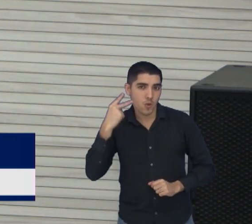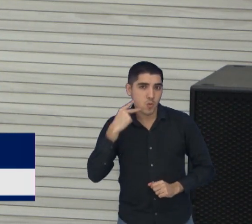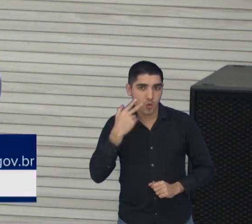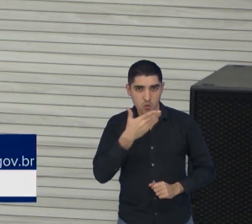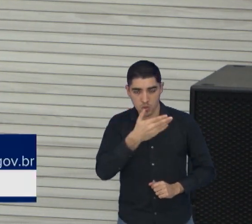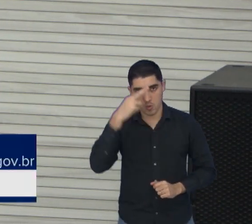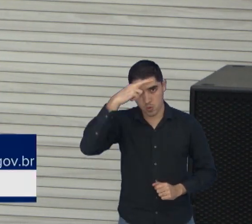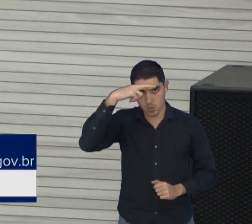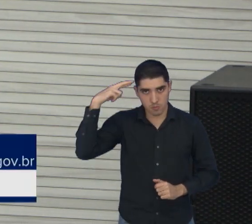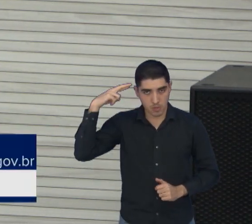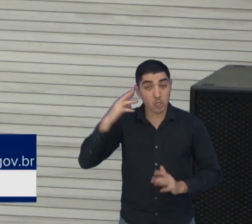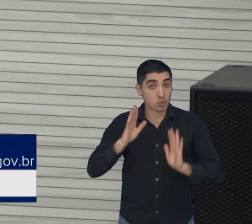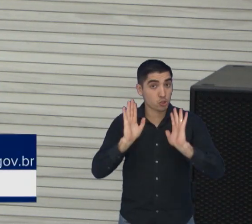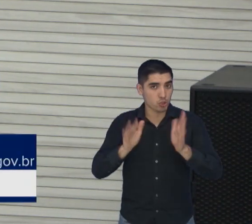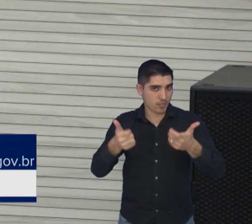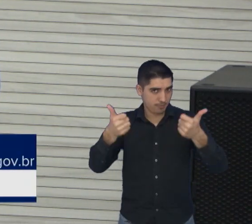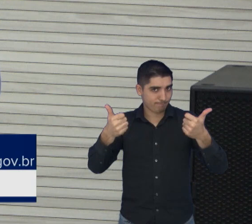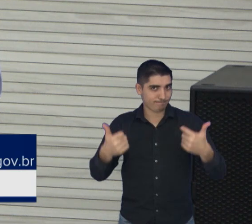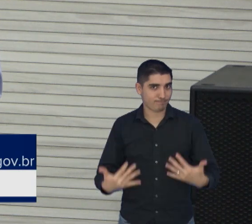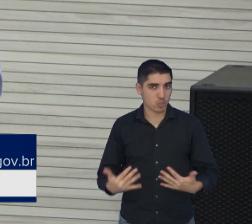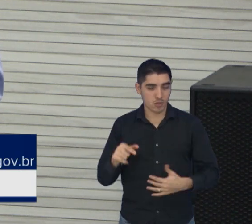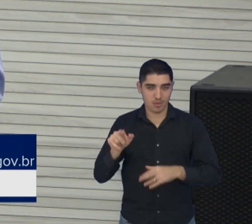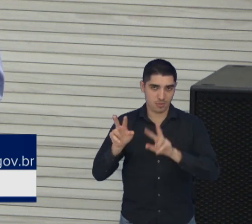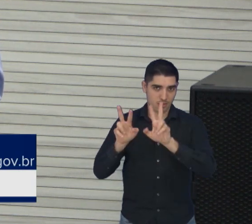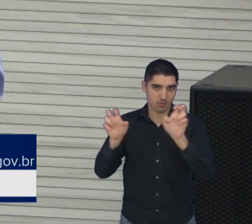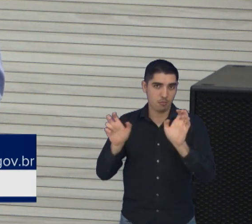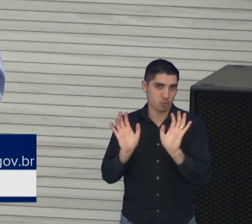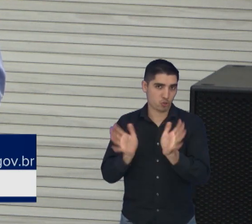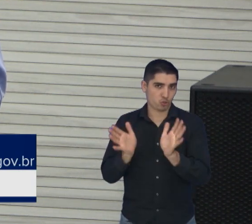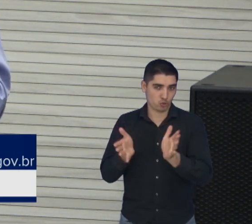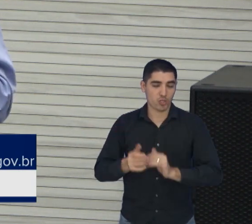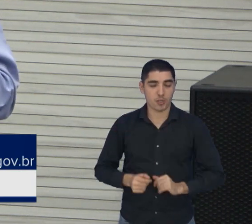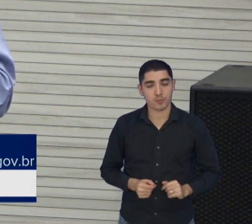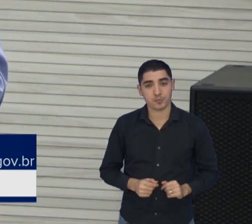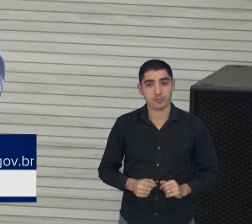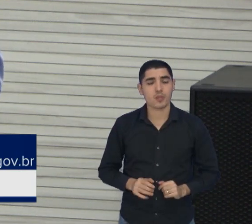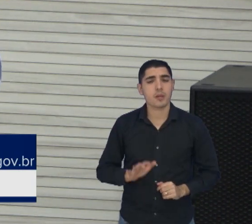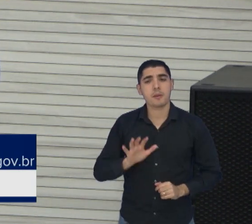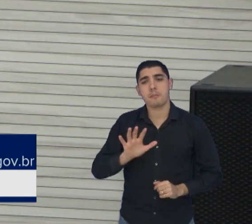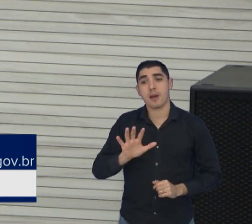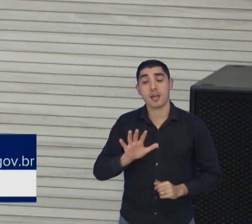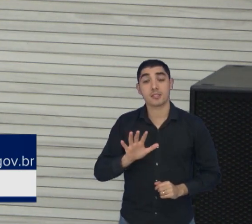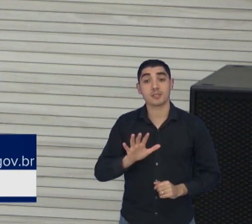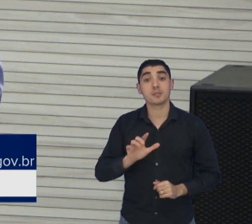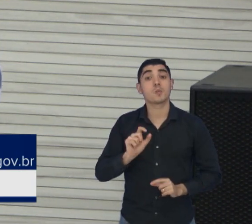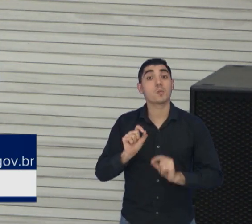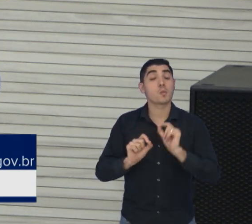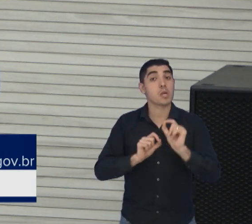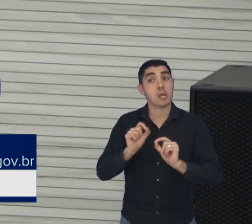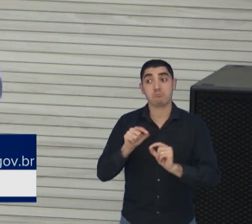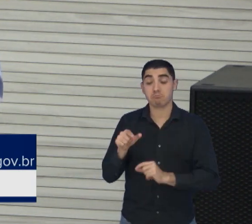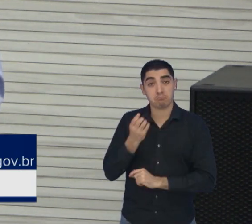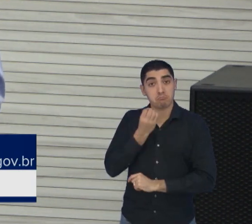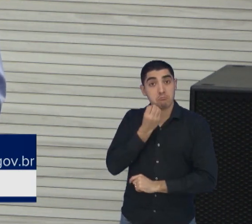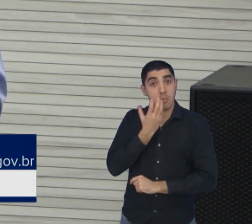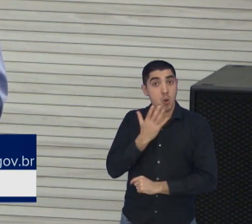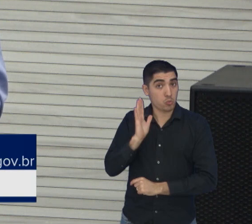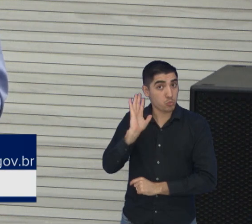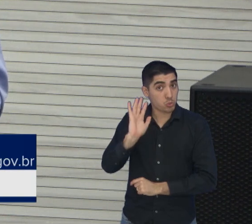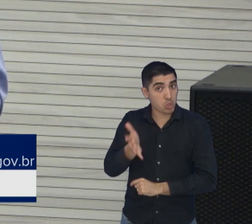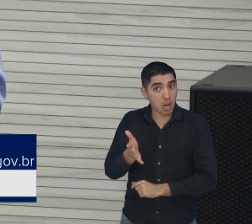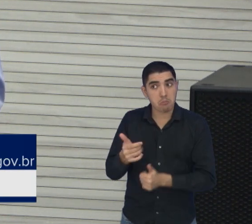já abordou esse assunto aqui. E uma coisa boa que aconteceu, porém